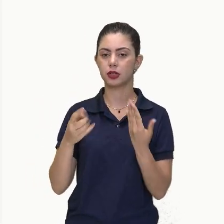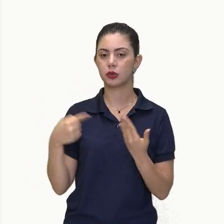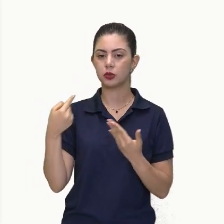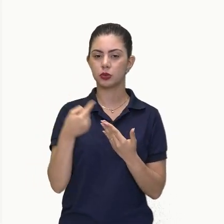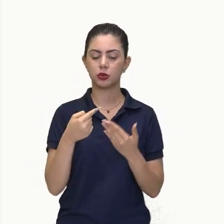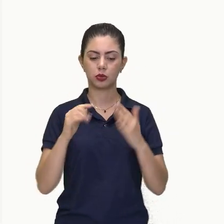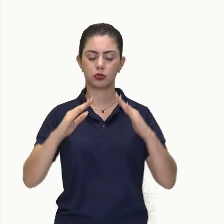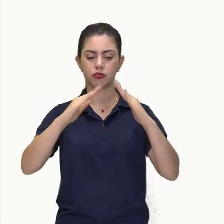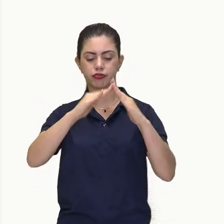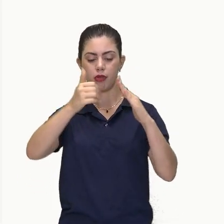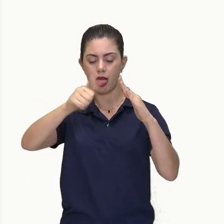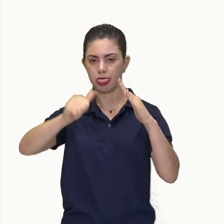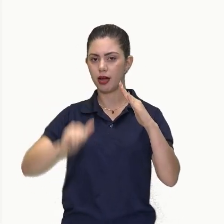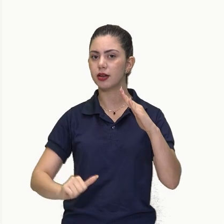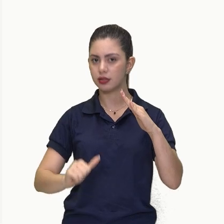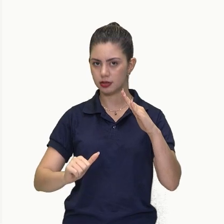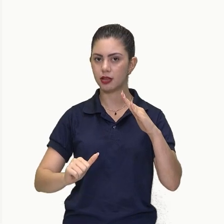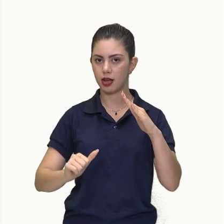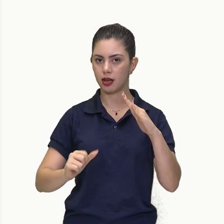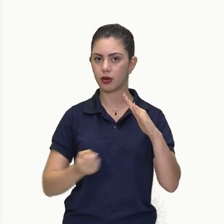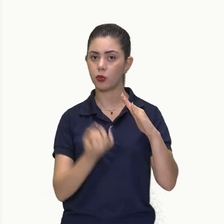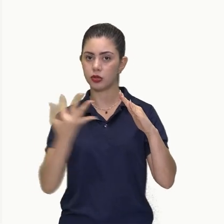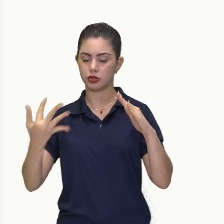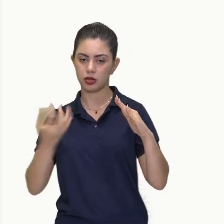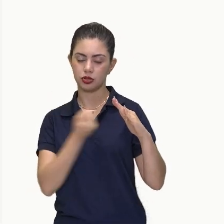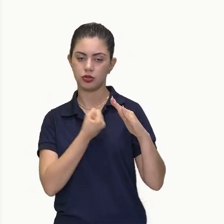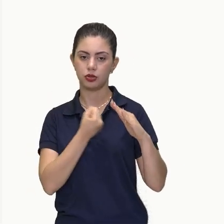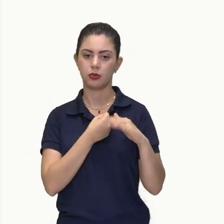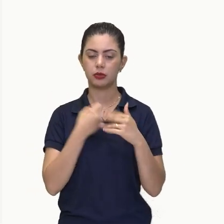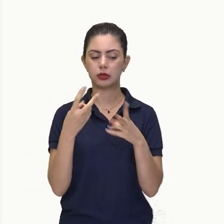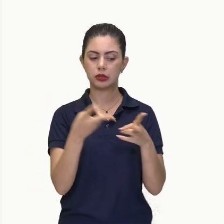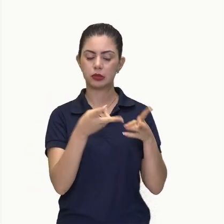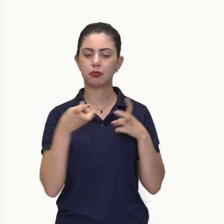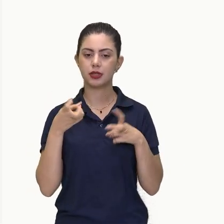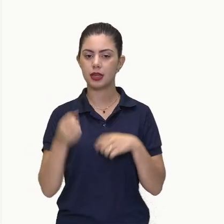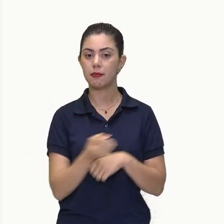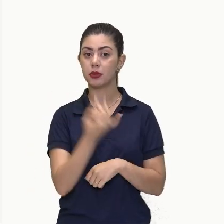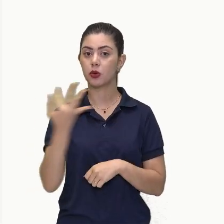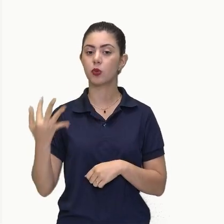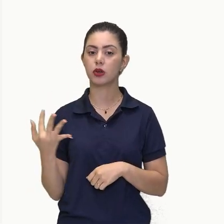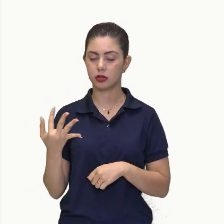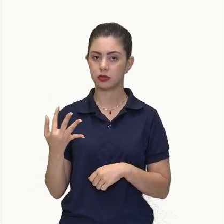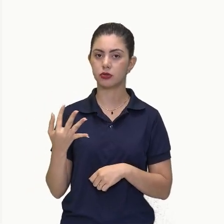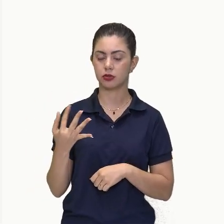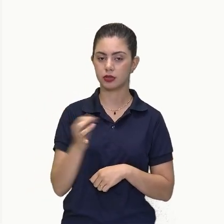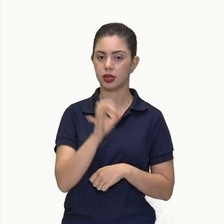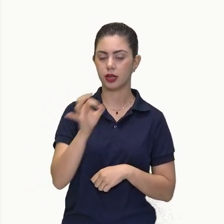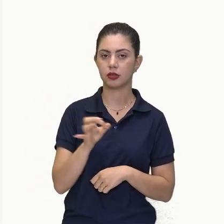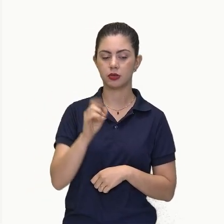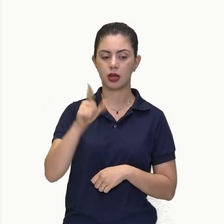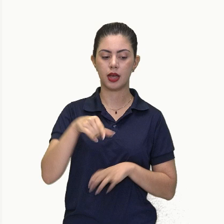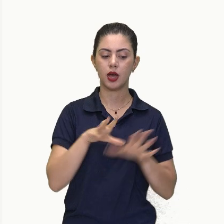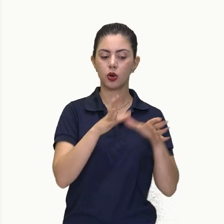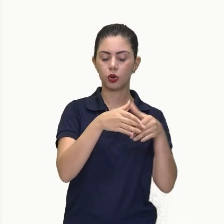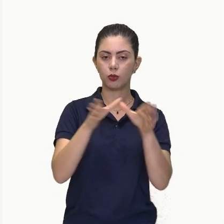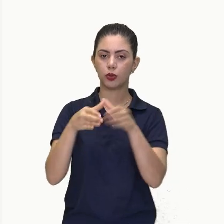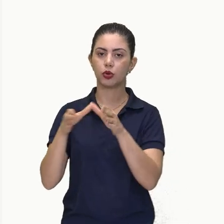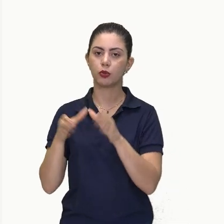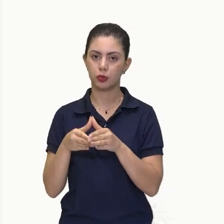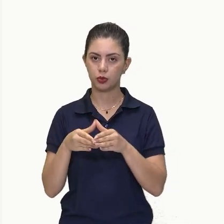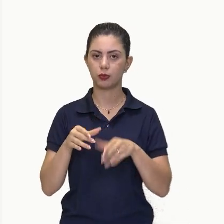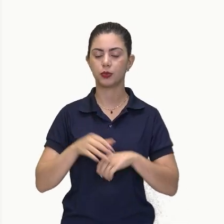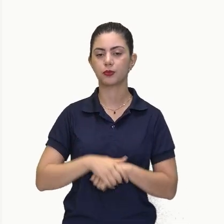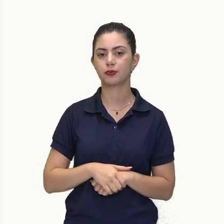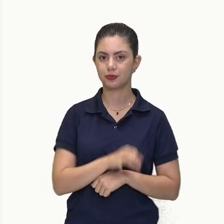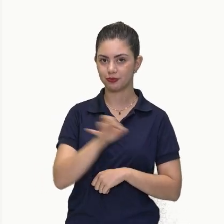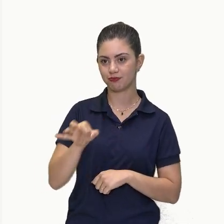analisar uma pirâmide ecológica por números, a gente vai ver a quantidade, o número de indivíduos em cada nível trófico,